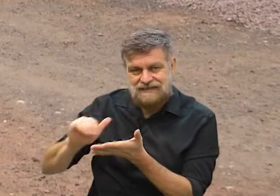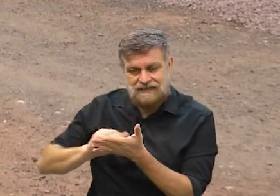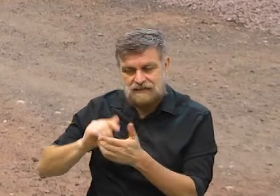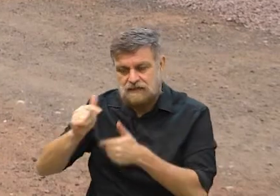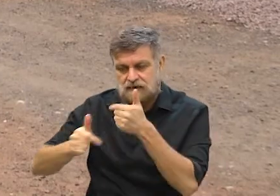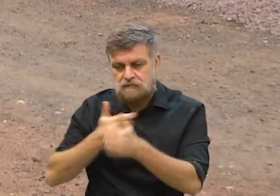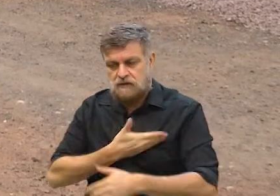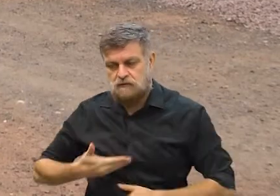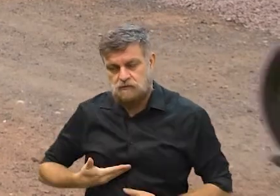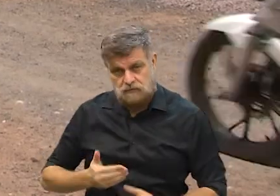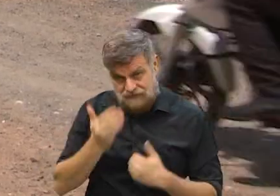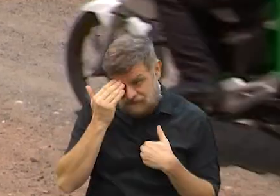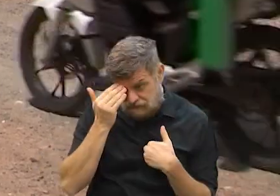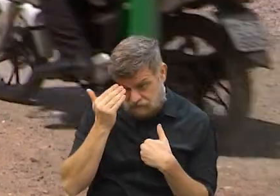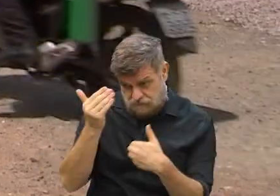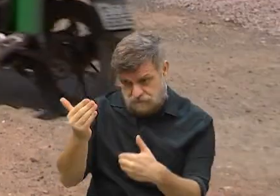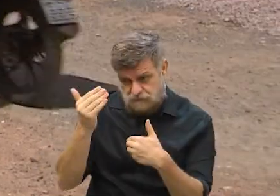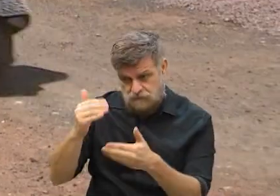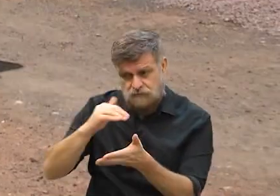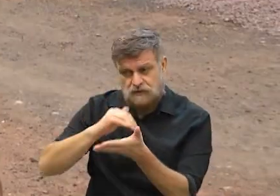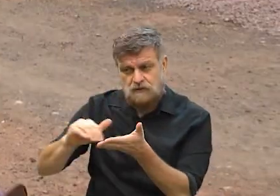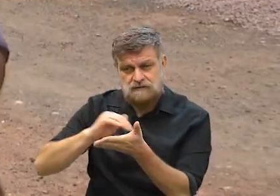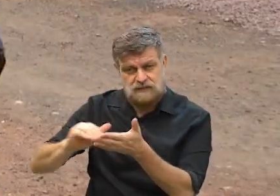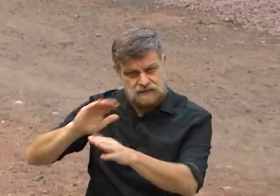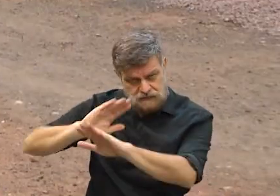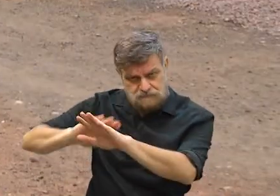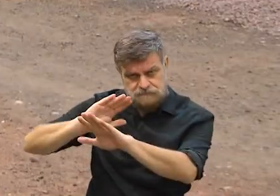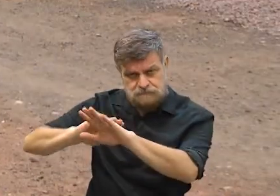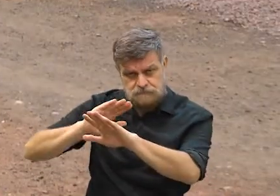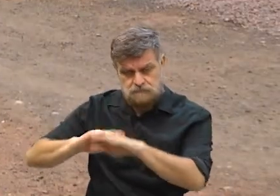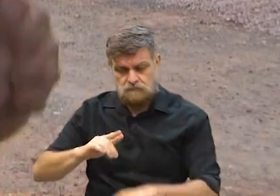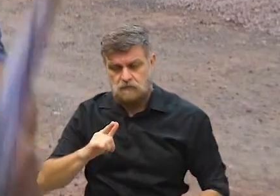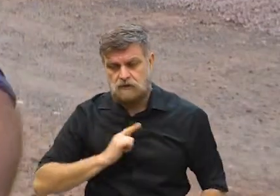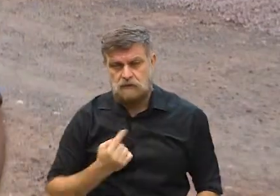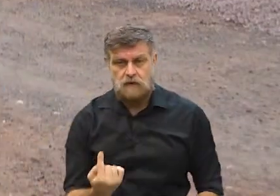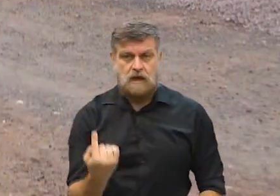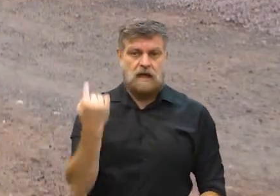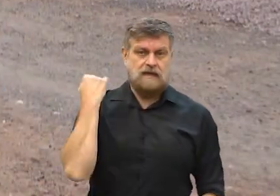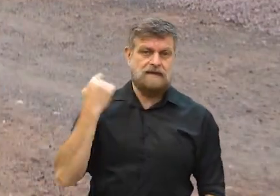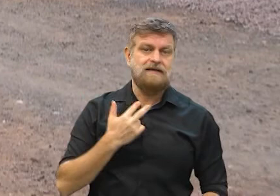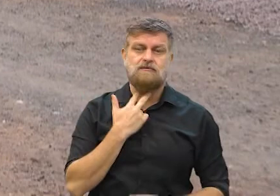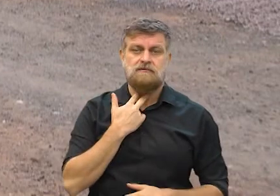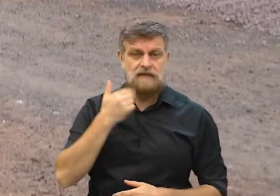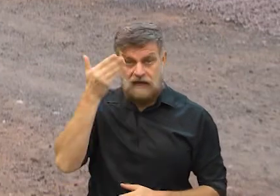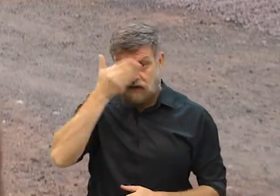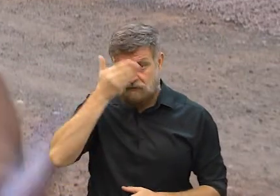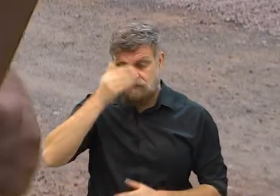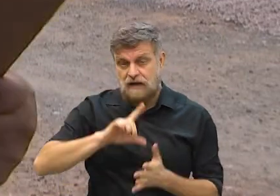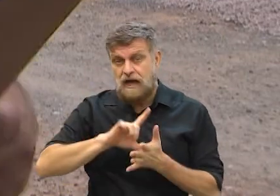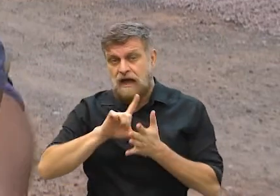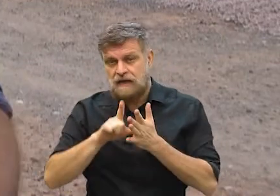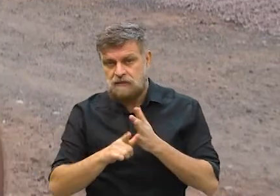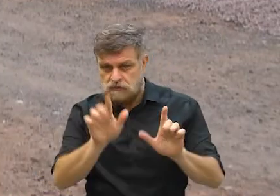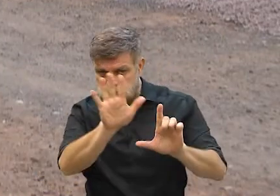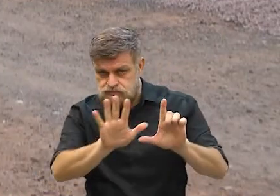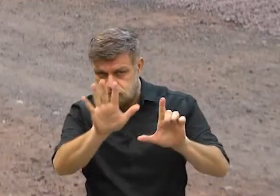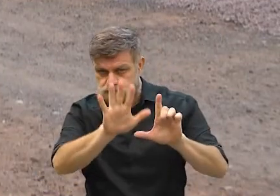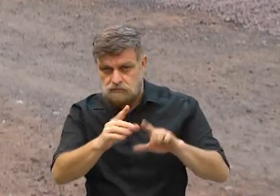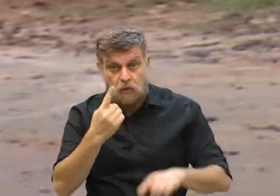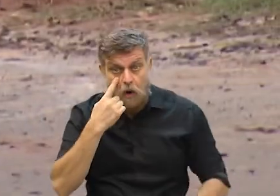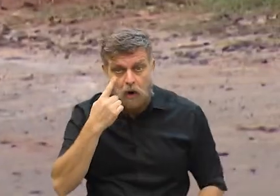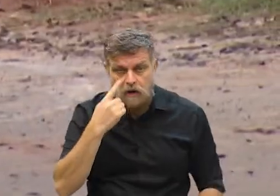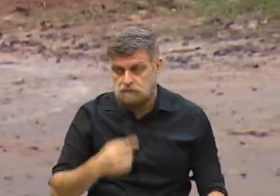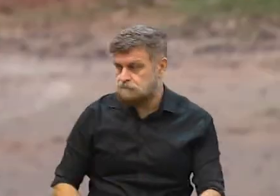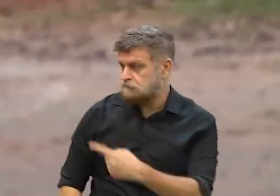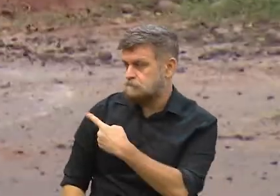de Serviços Públicos, aliás somos gratos ao Secretário de Serviços Públicos. Nós temos aqui atrás, não está sendo filmado, talvez apareça na